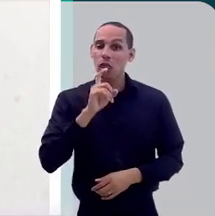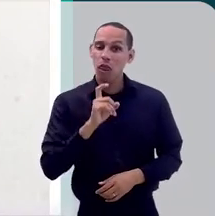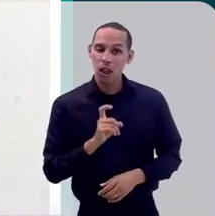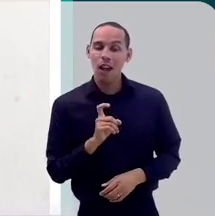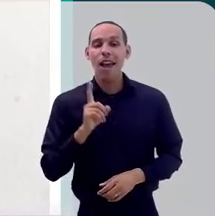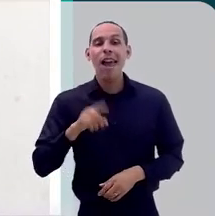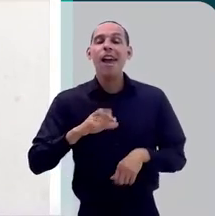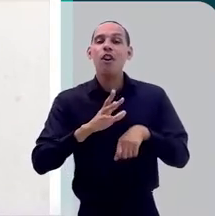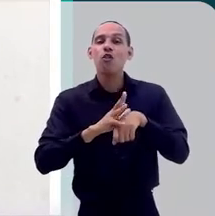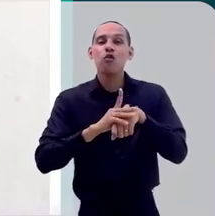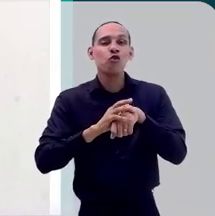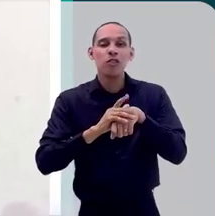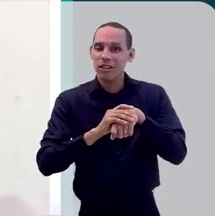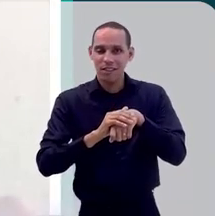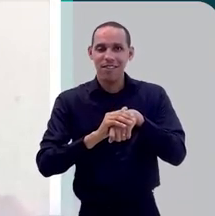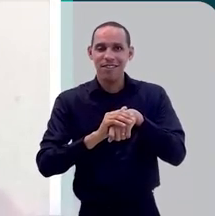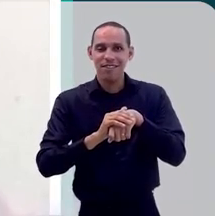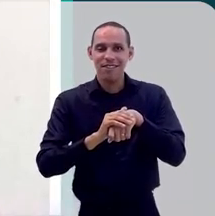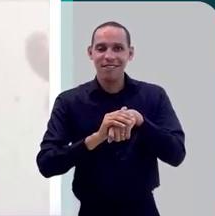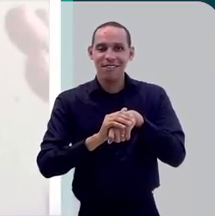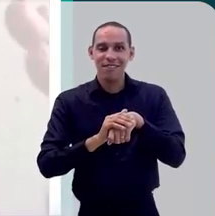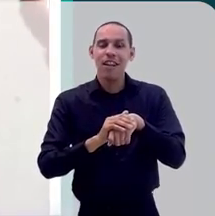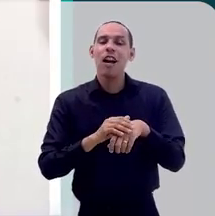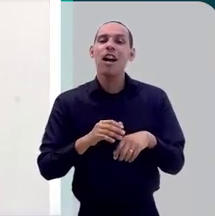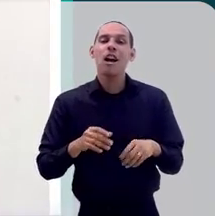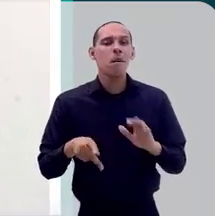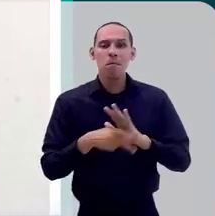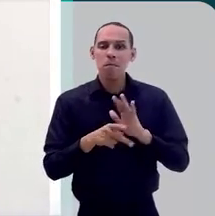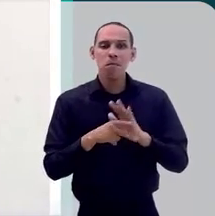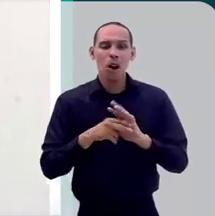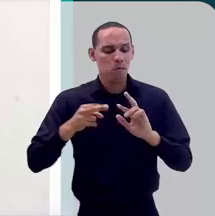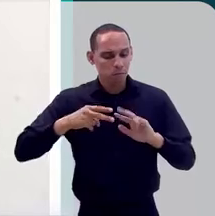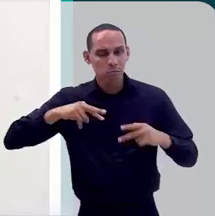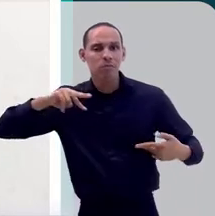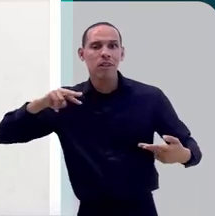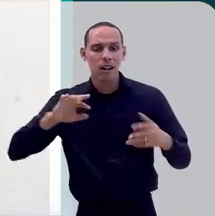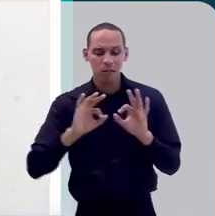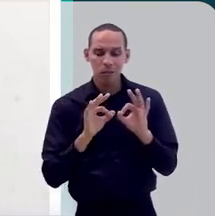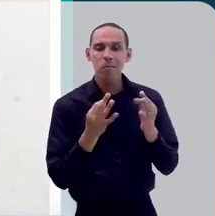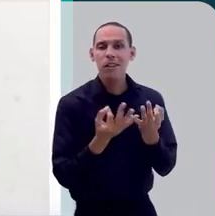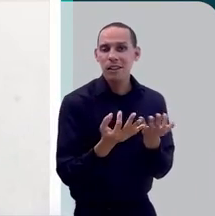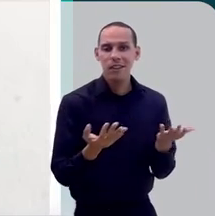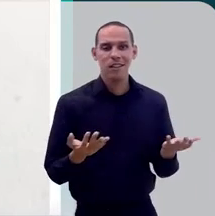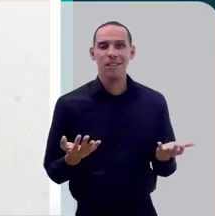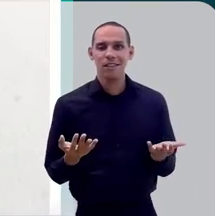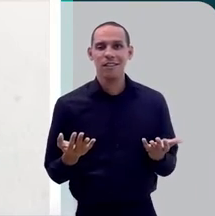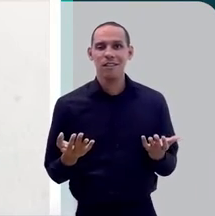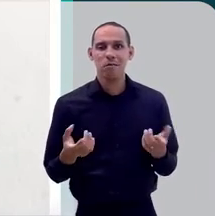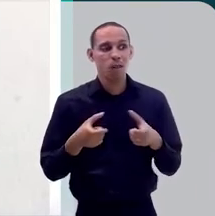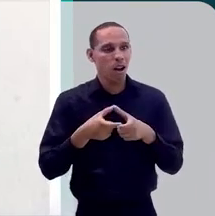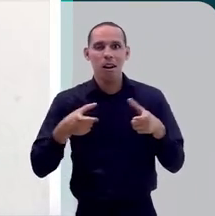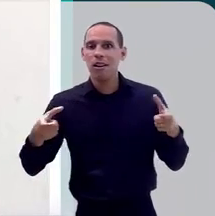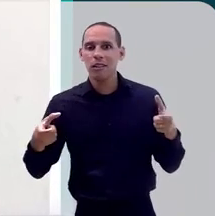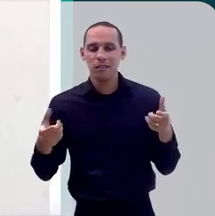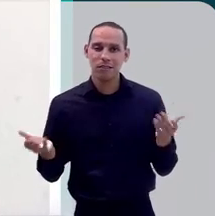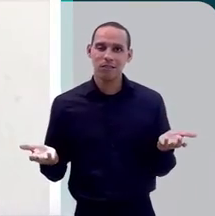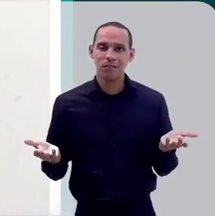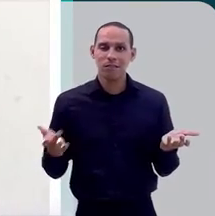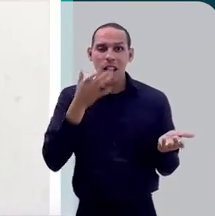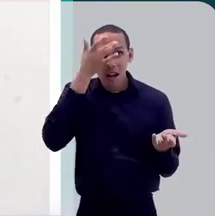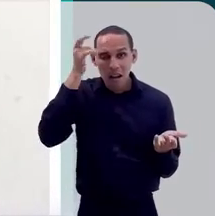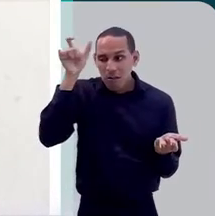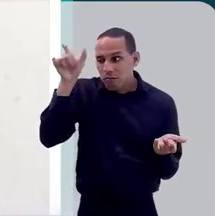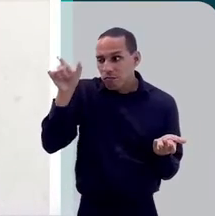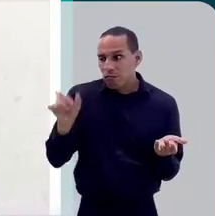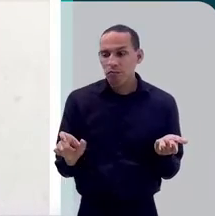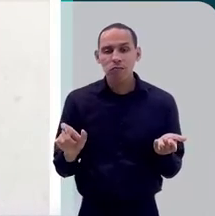Depressão é uma doença que, inclusive, é familiar, genética, em uma boa parte, e